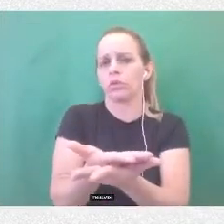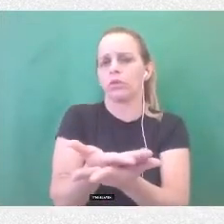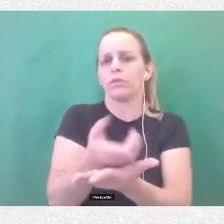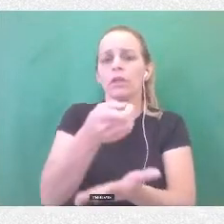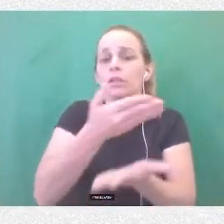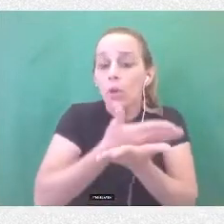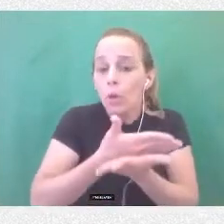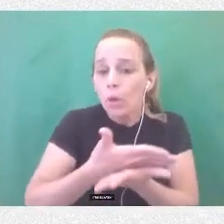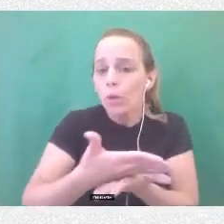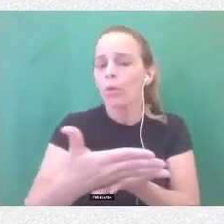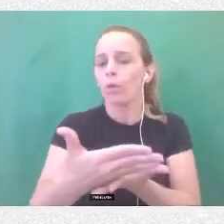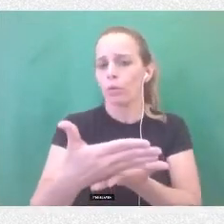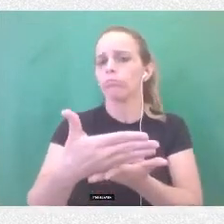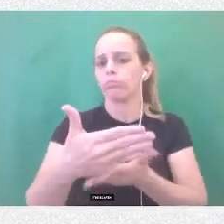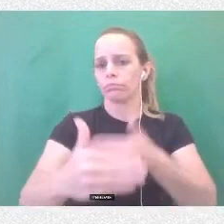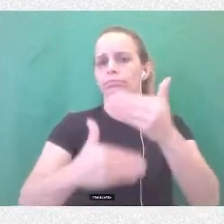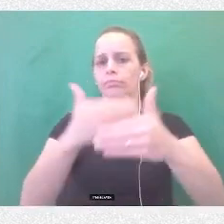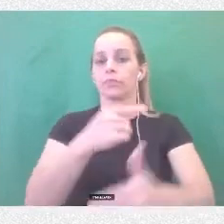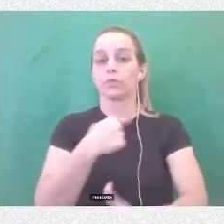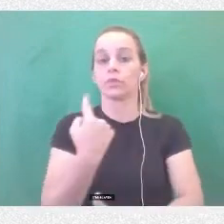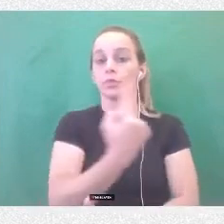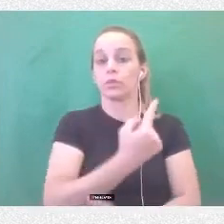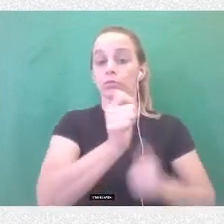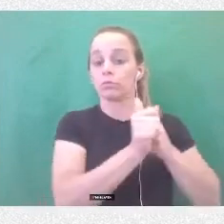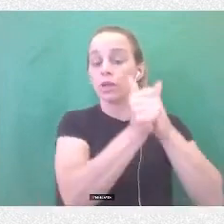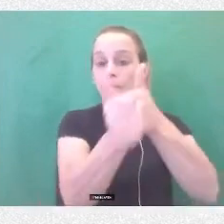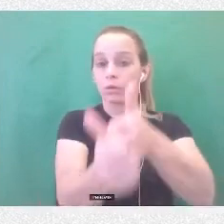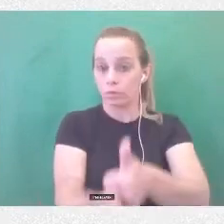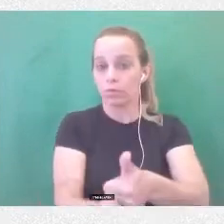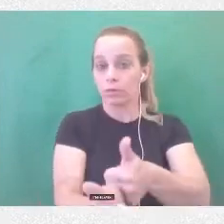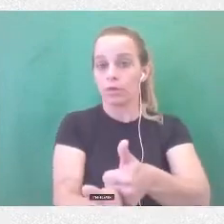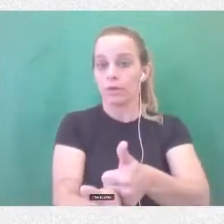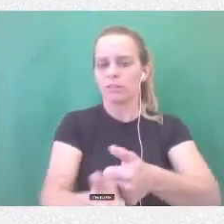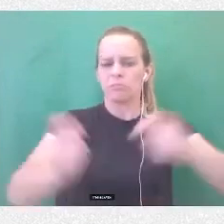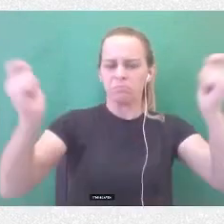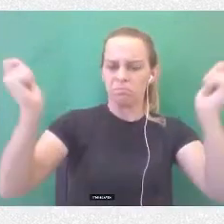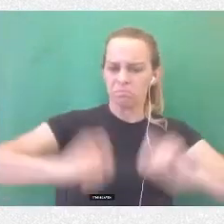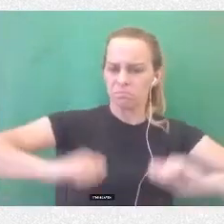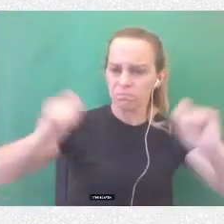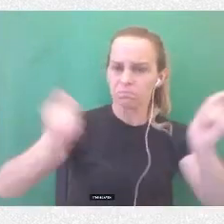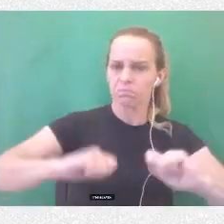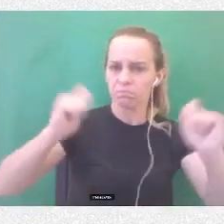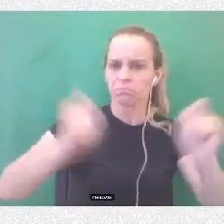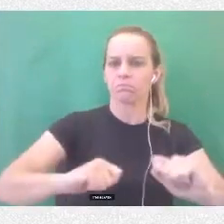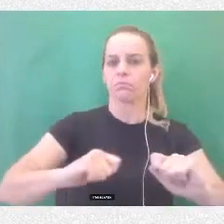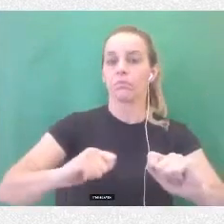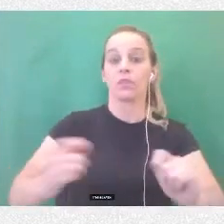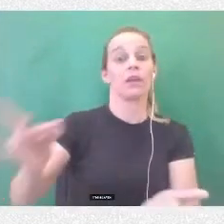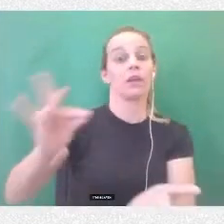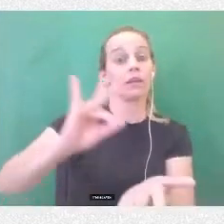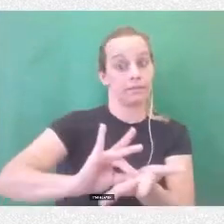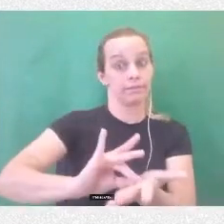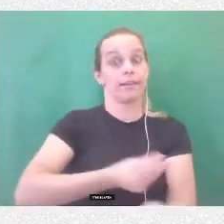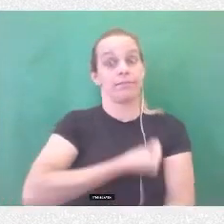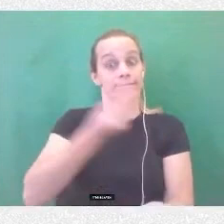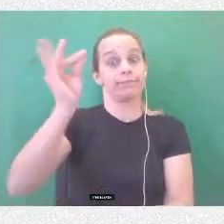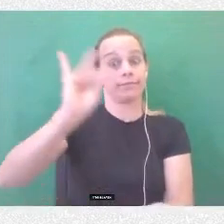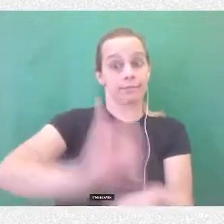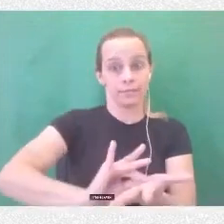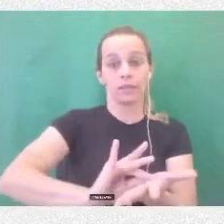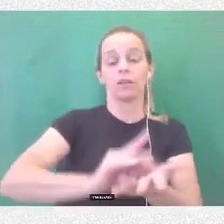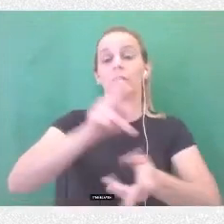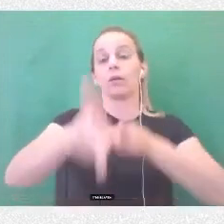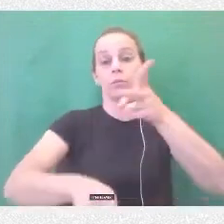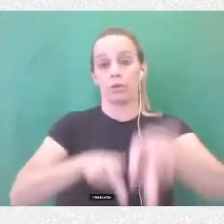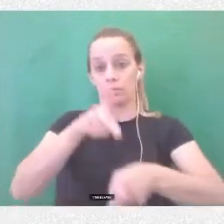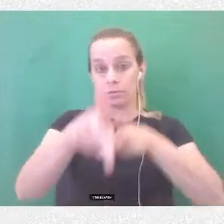nós temos aí de acompanhar a efetividade em mundo real, de vida real aí, nessa população que é